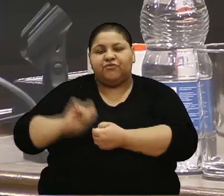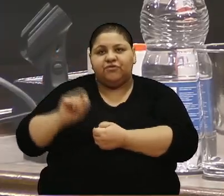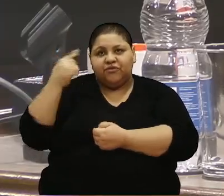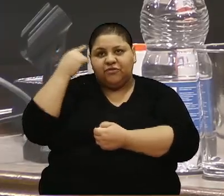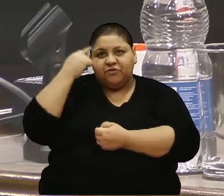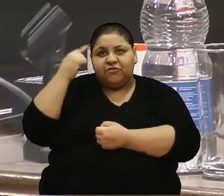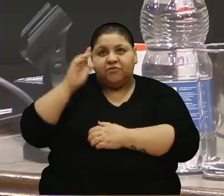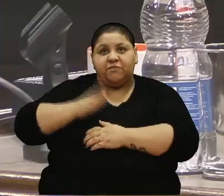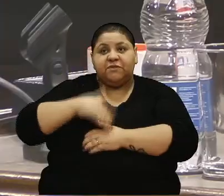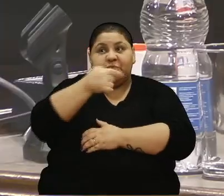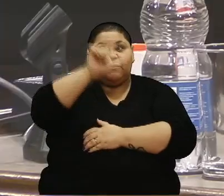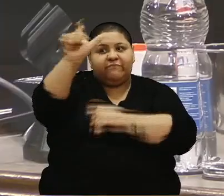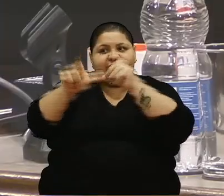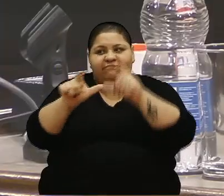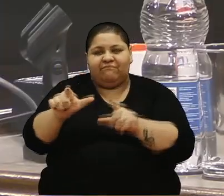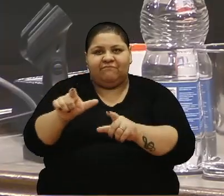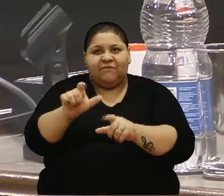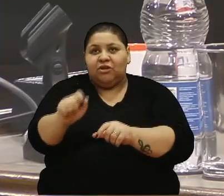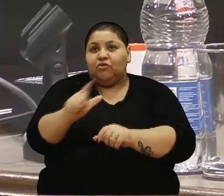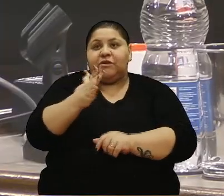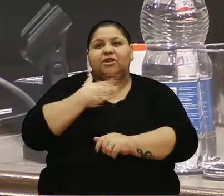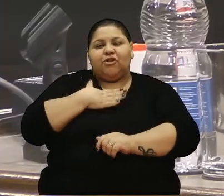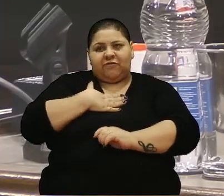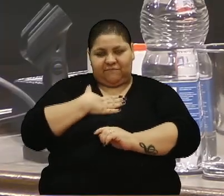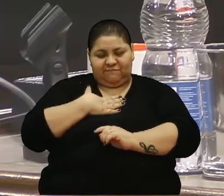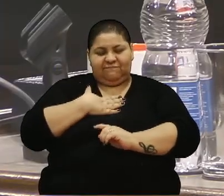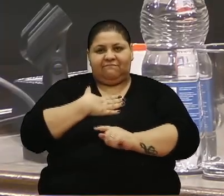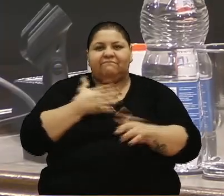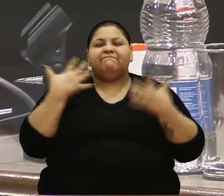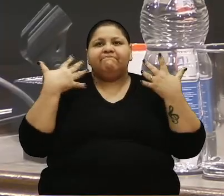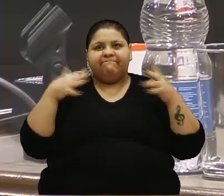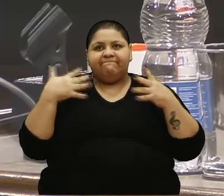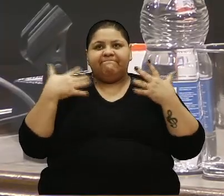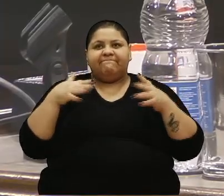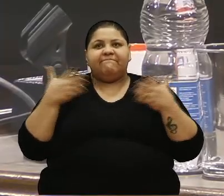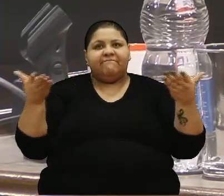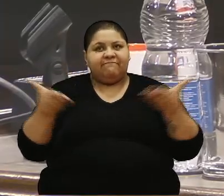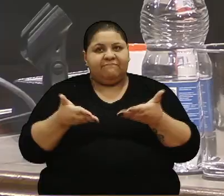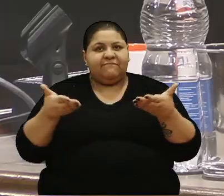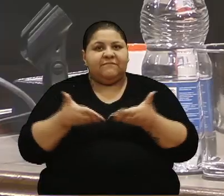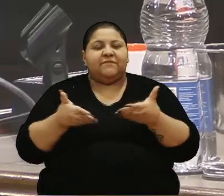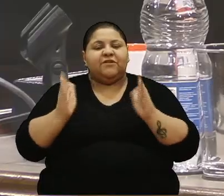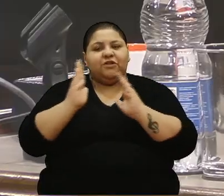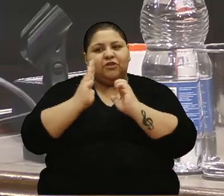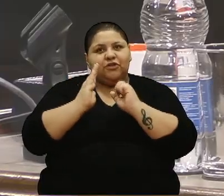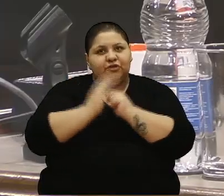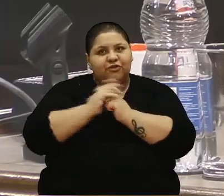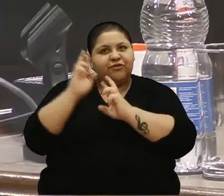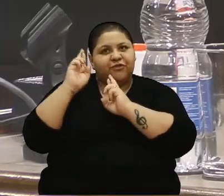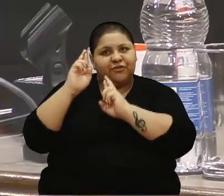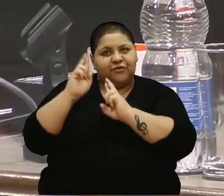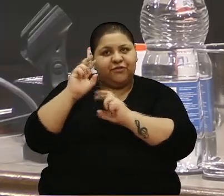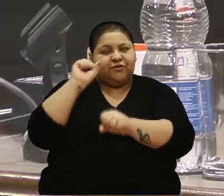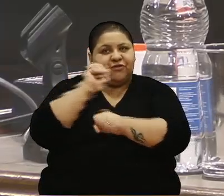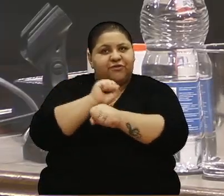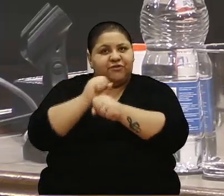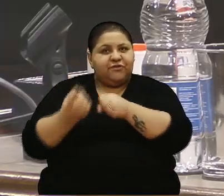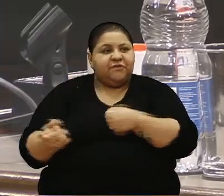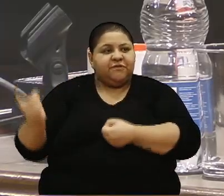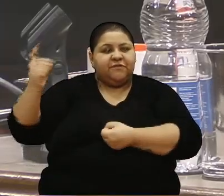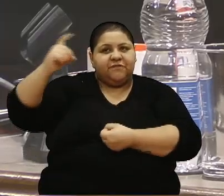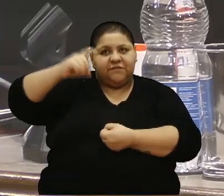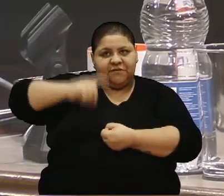pensando mais nos outros do que na gente mesmo. Então, parabéns, e estaremos aqui rezando por ti, esperando que tu